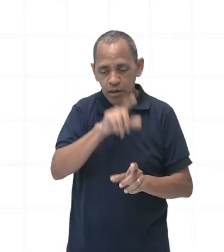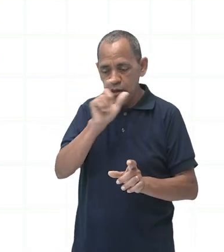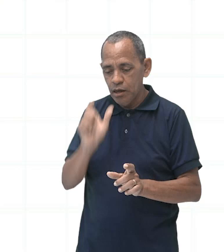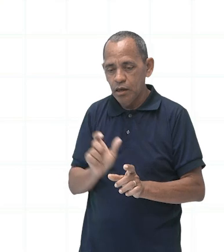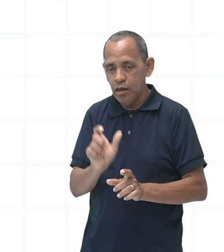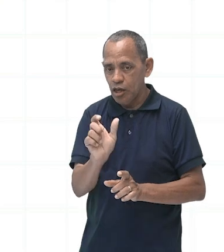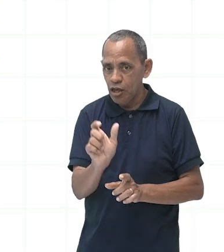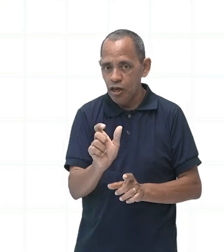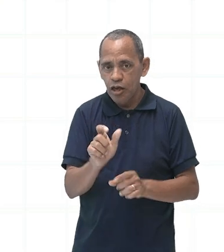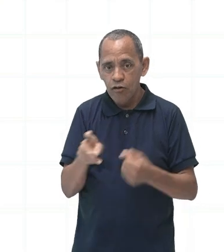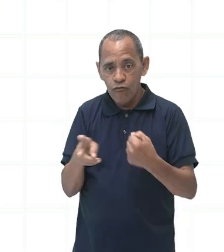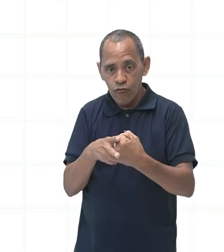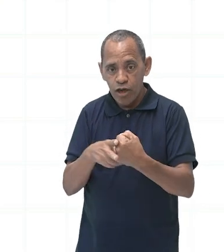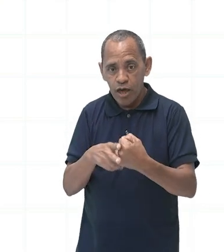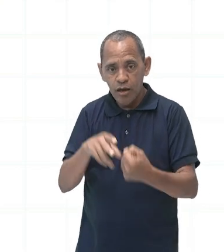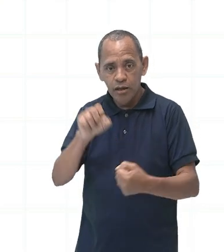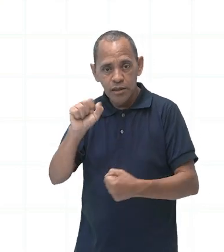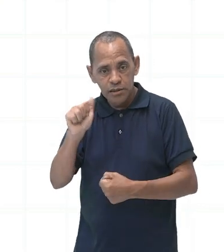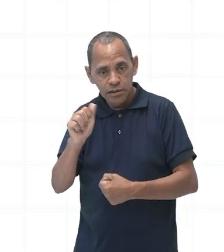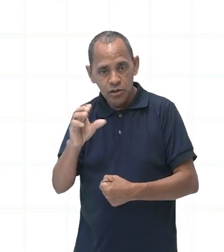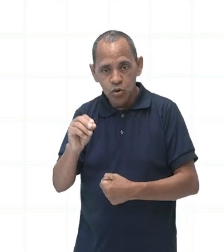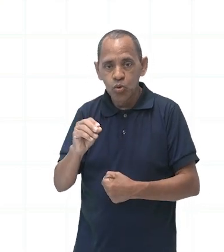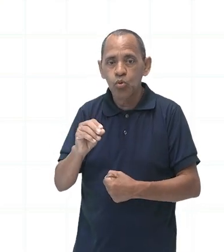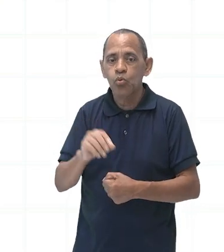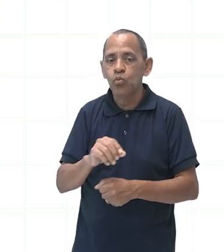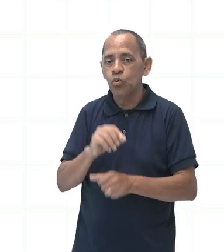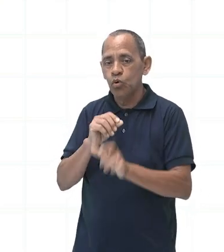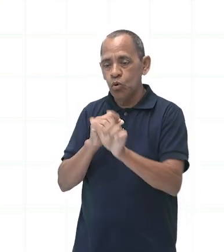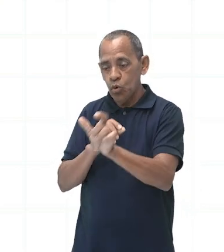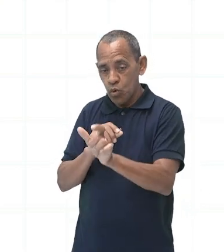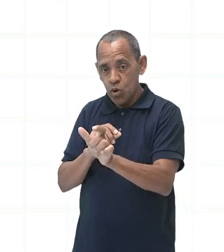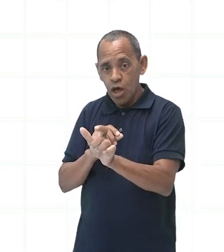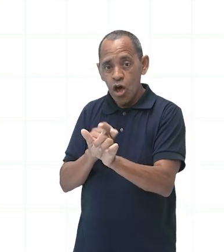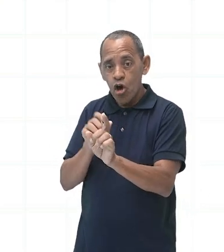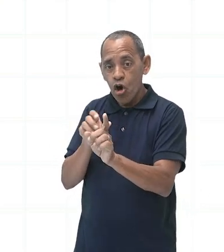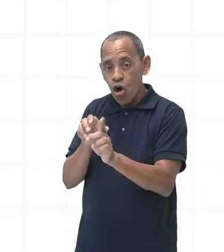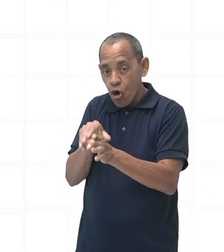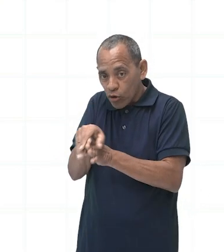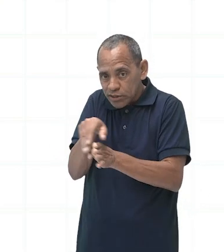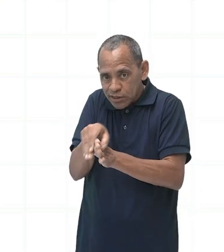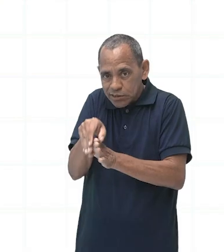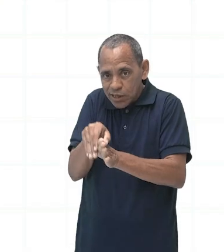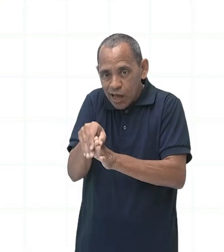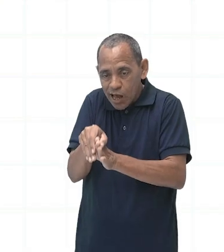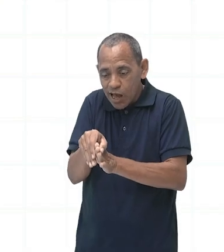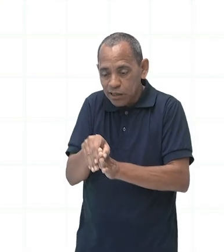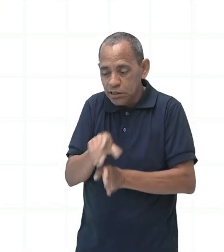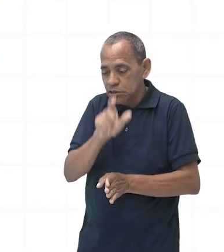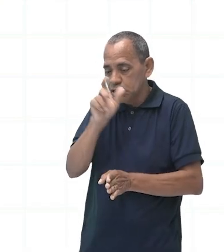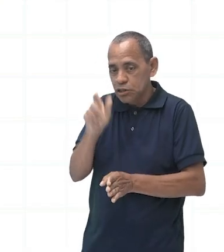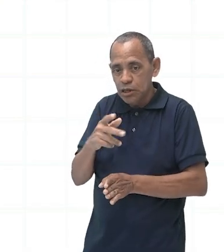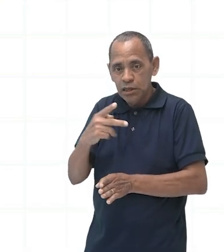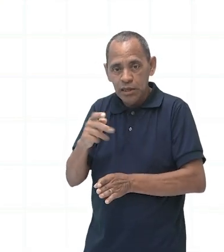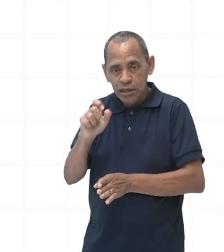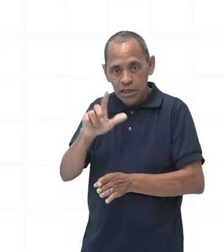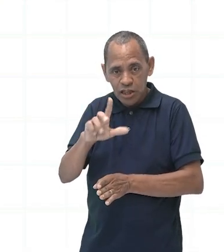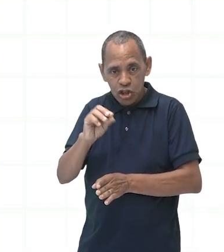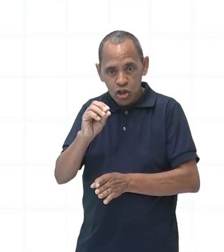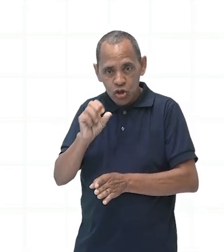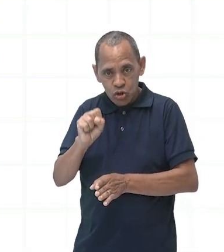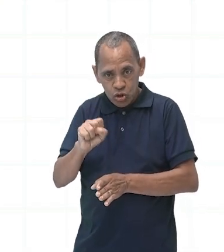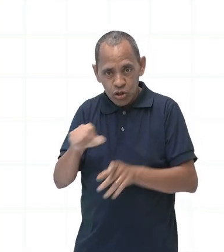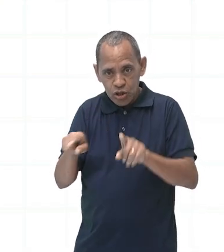é paciente, né? As crianças é sujeito paciente e tudo mais. Então, pelos seus pais